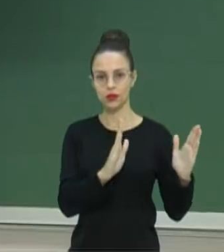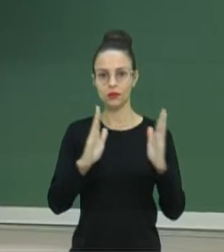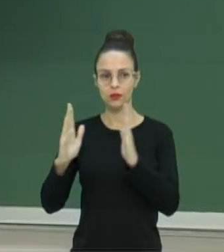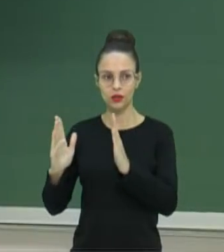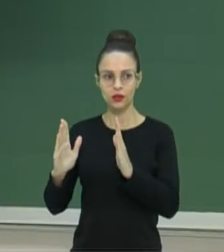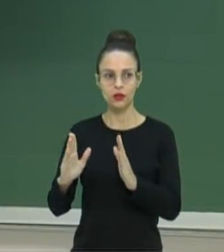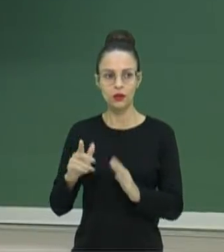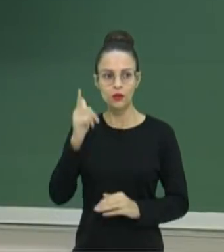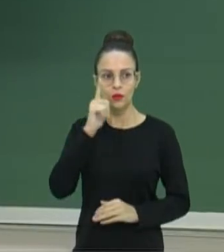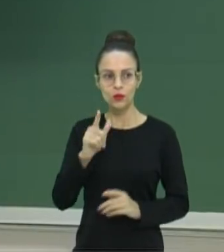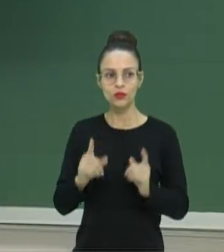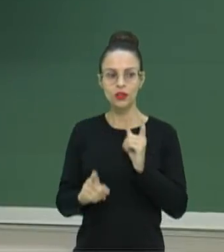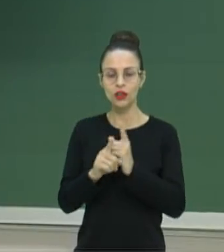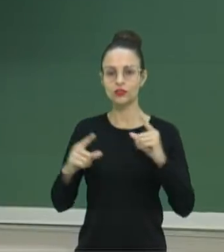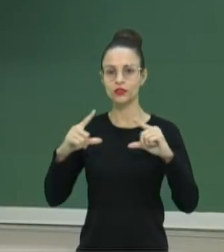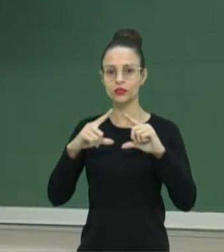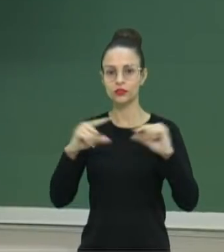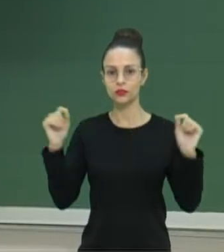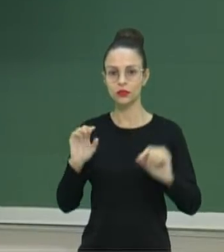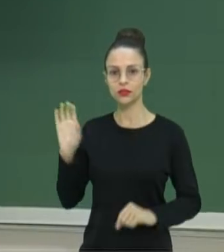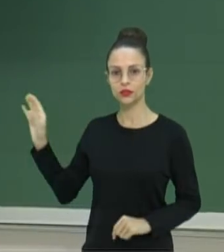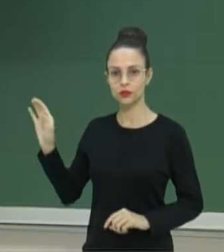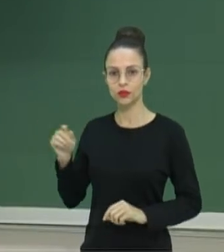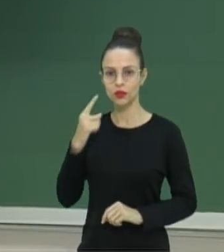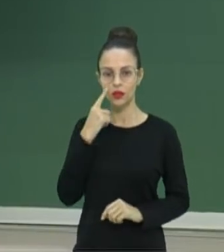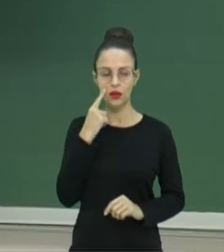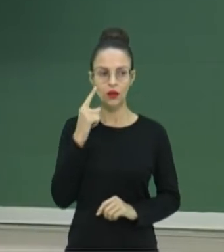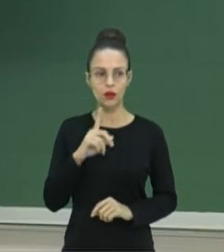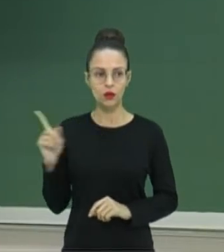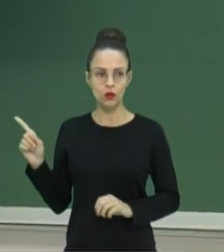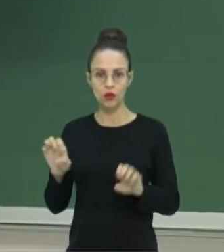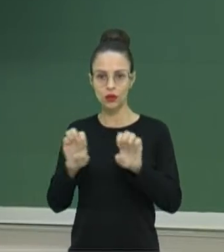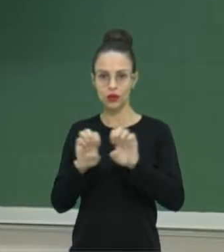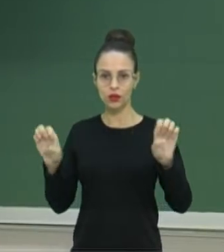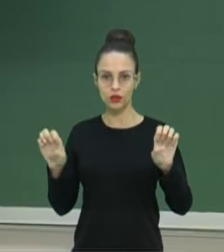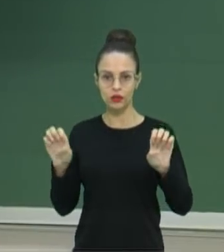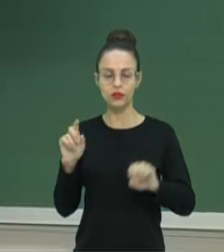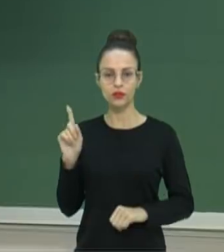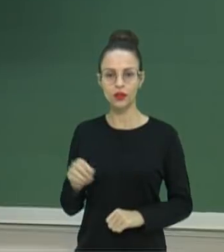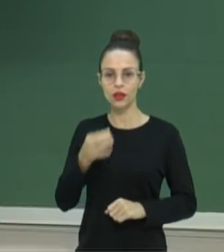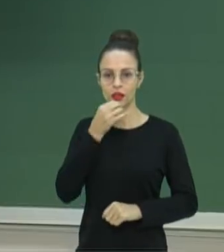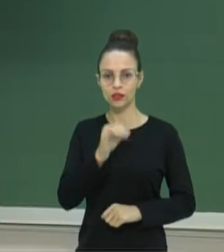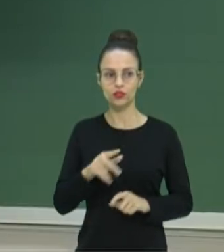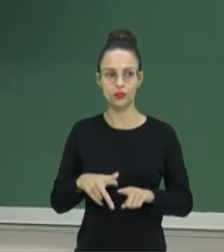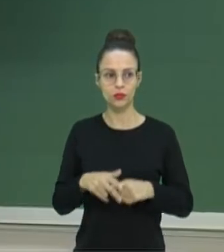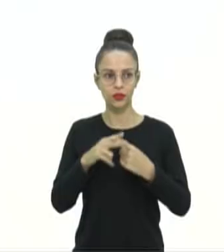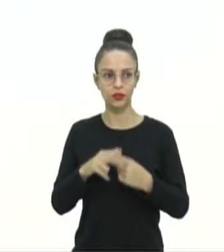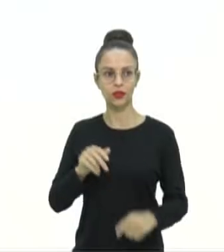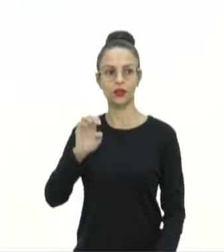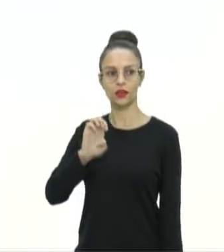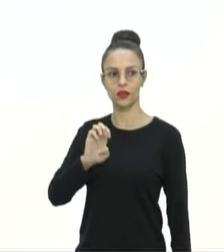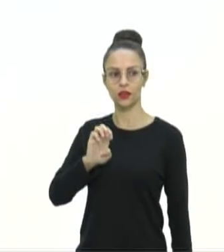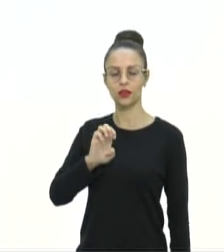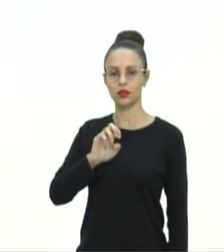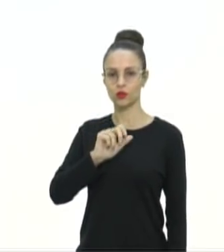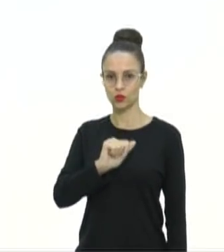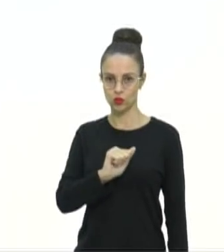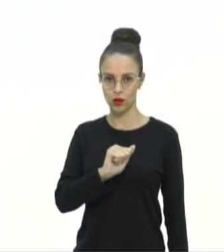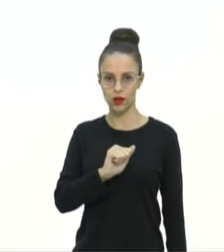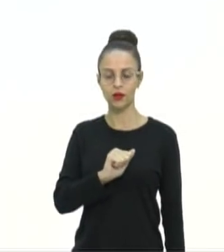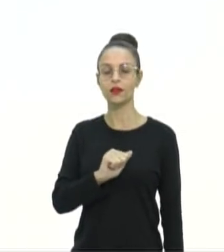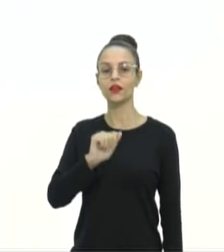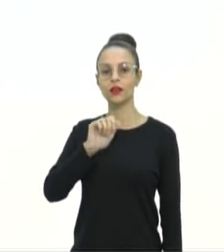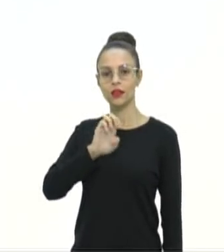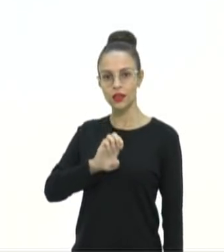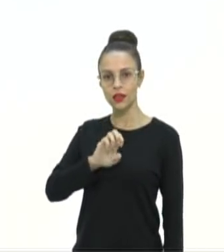Eu consigo chegar nessa expressão aqui, que a expressão da energia mecânica, certo? Que a energia mecânica ponto A, melhor